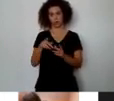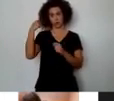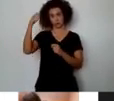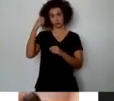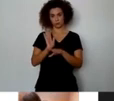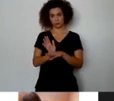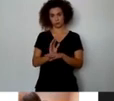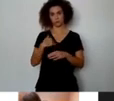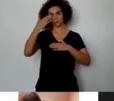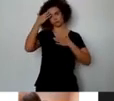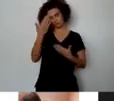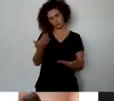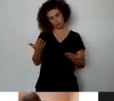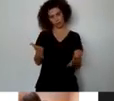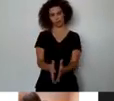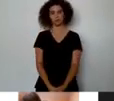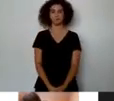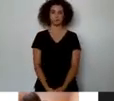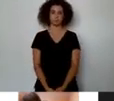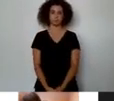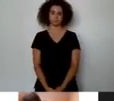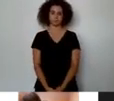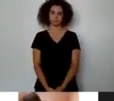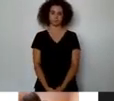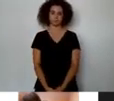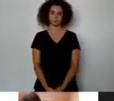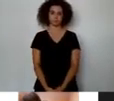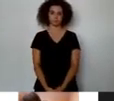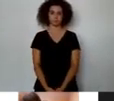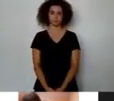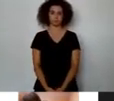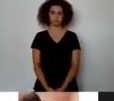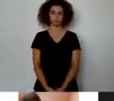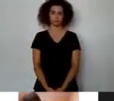Muito obrigada, gente. Beatriz colocou aí?